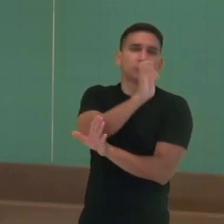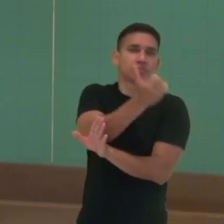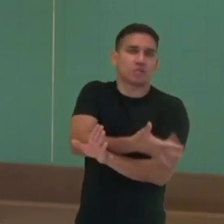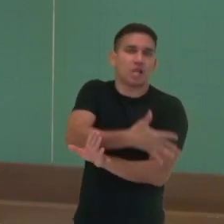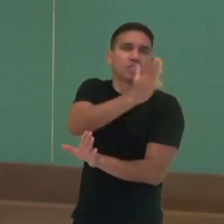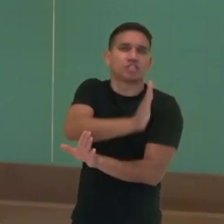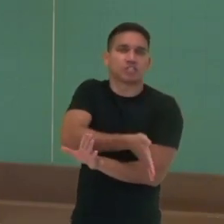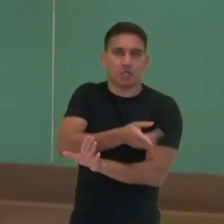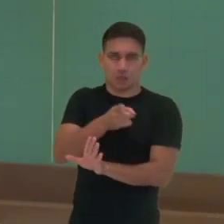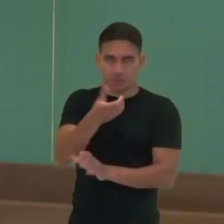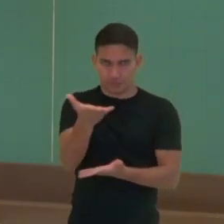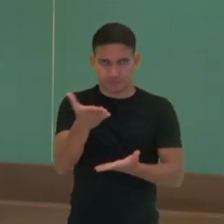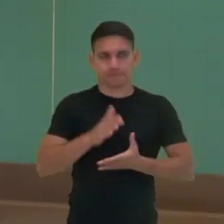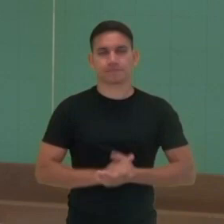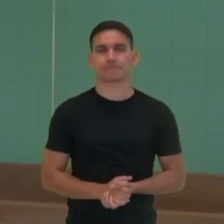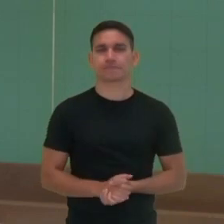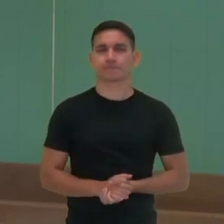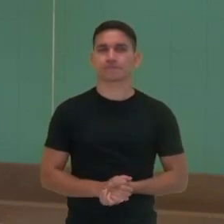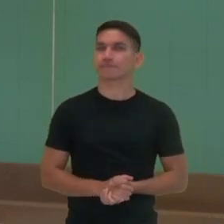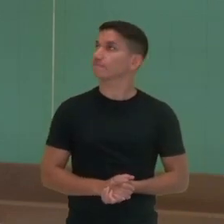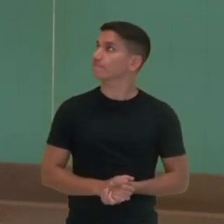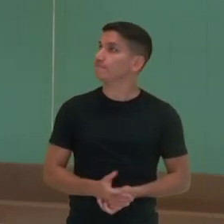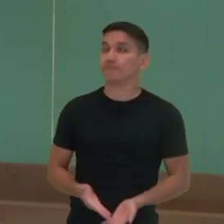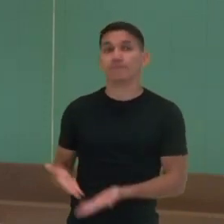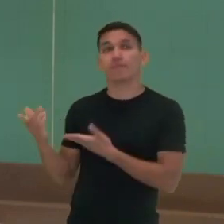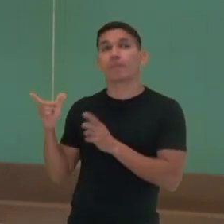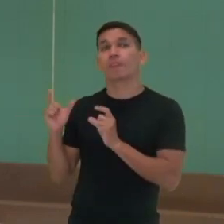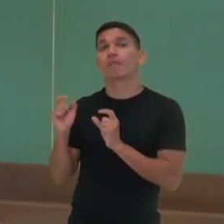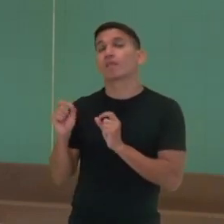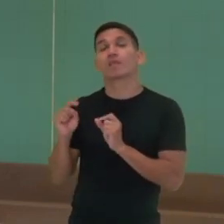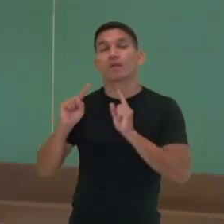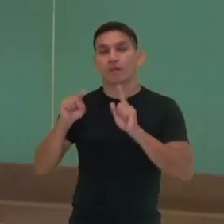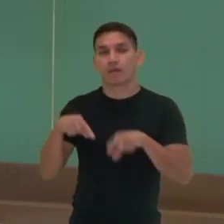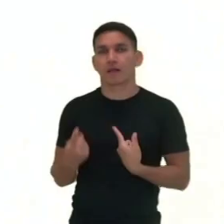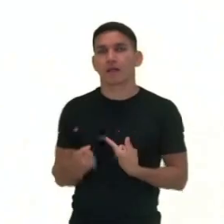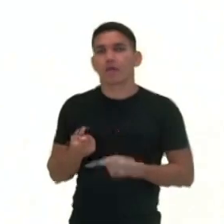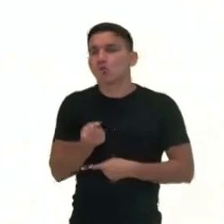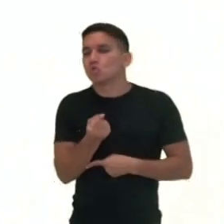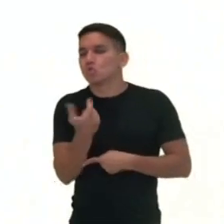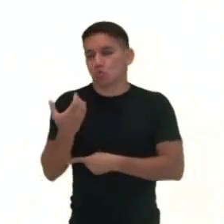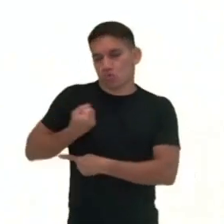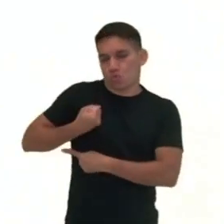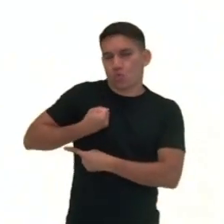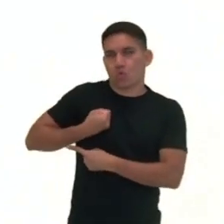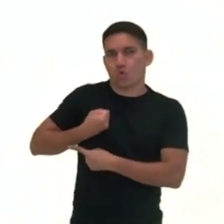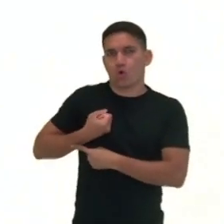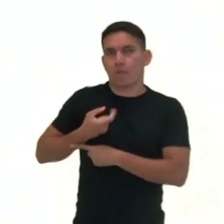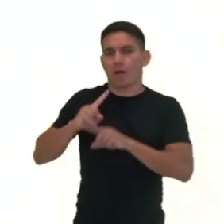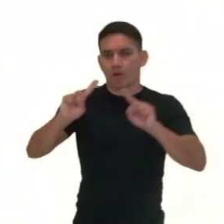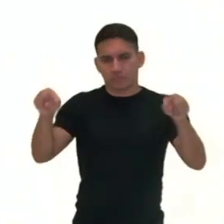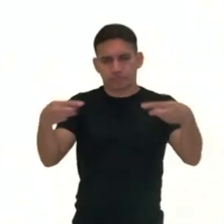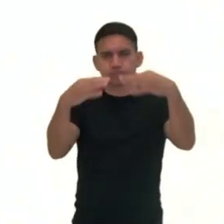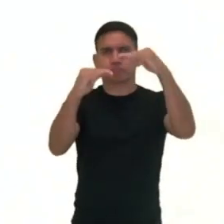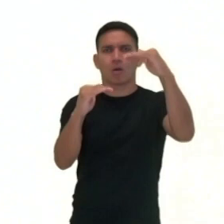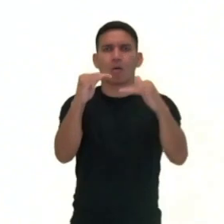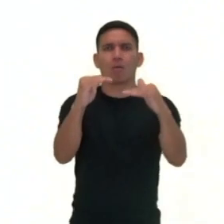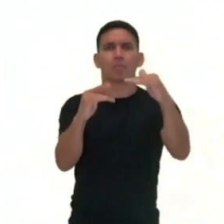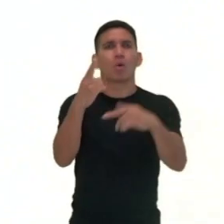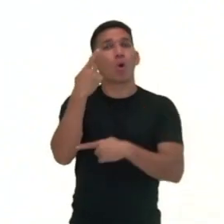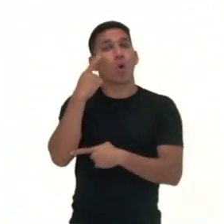com vocês, ok? Então, vamos lá. Números diretamente proporcionais. Vejam